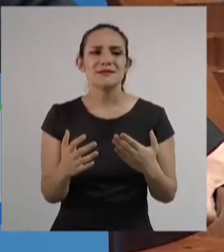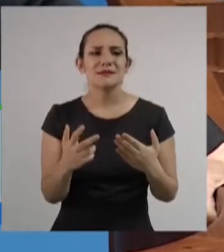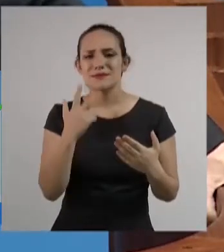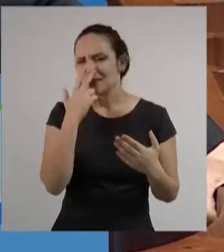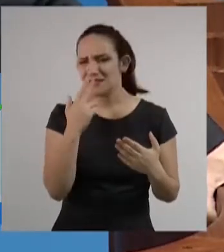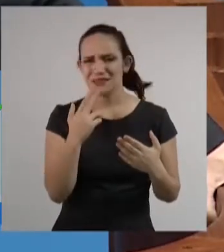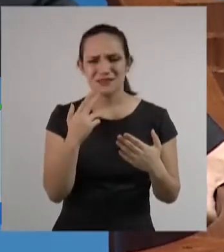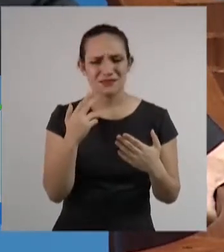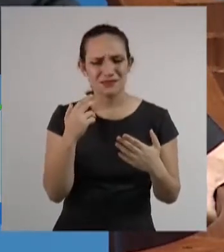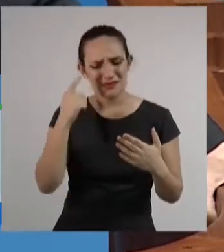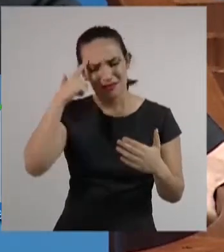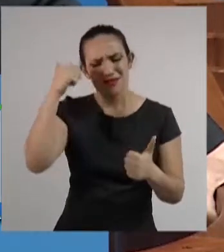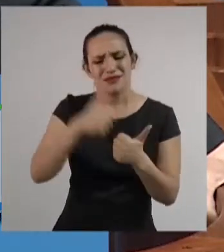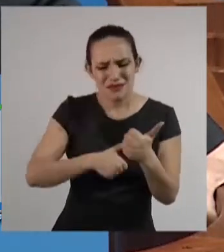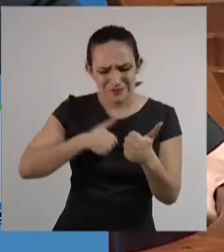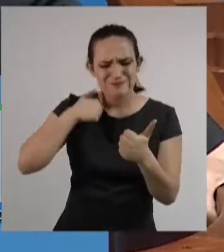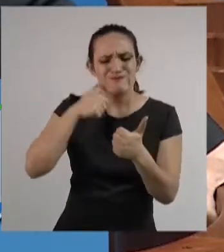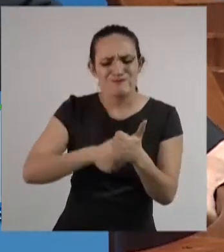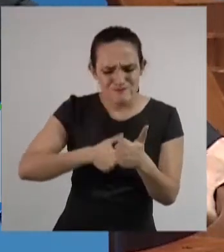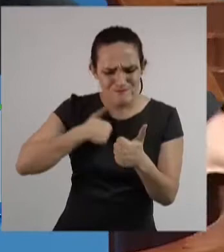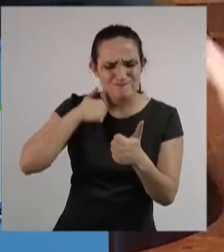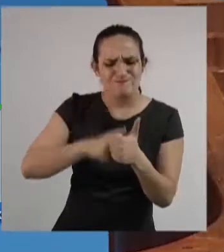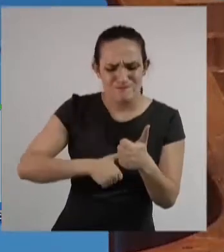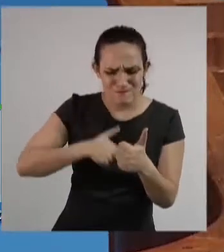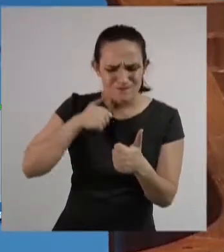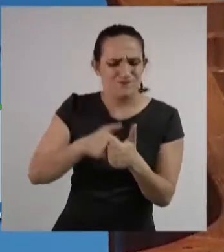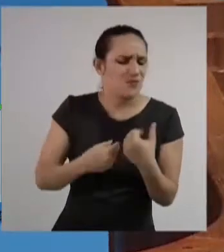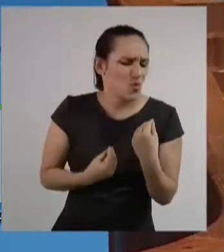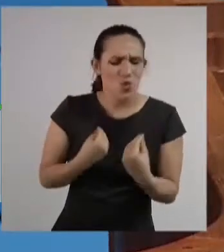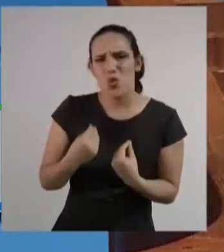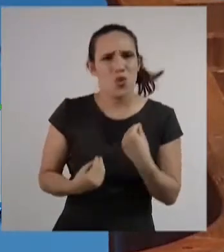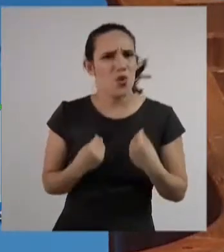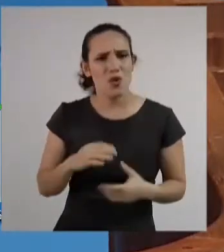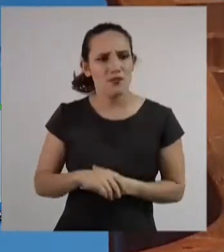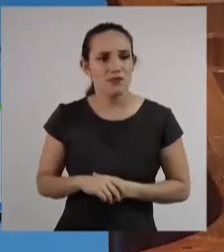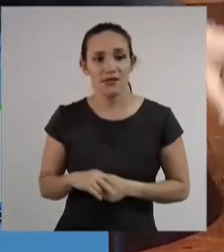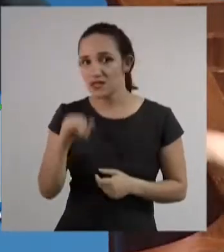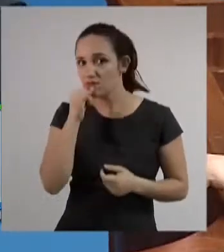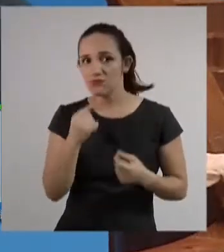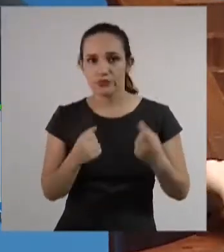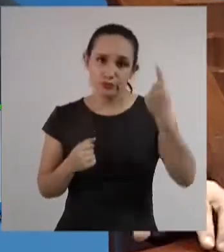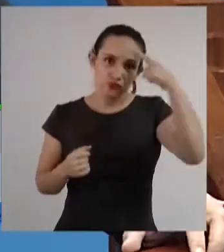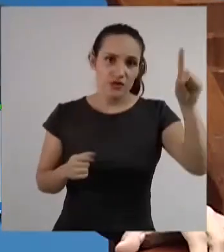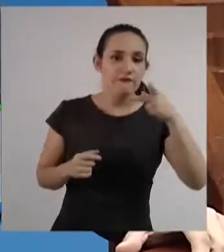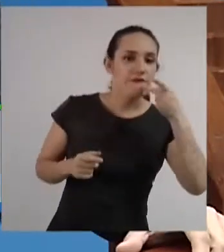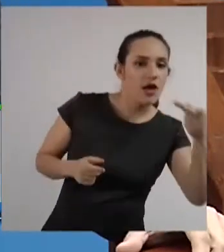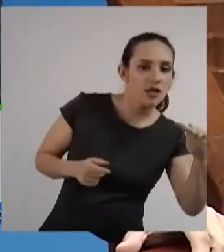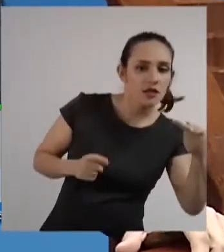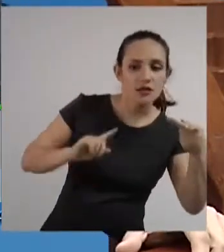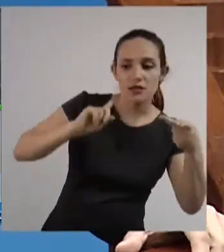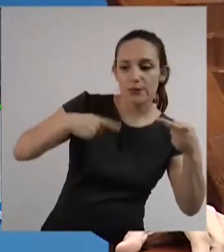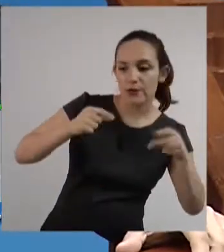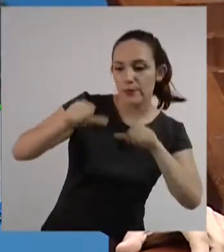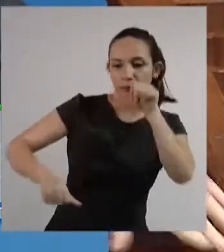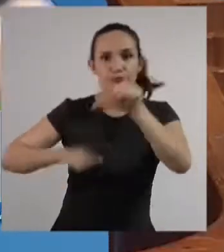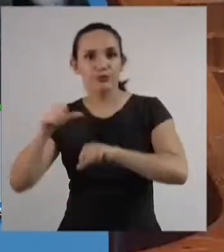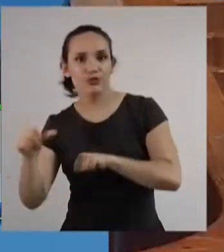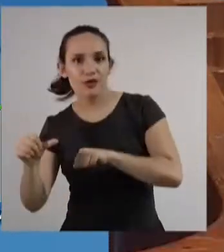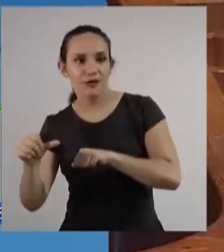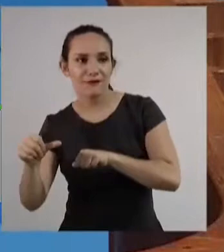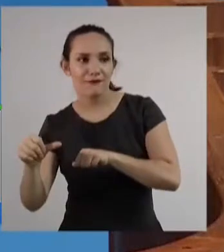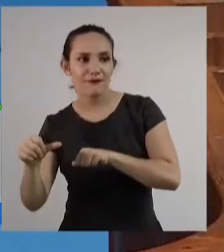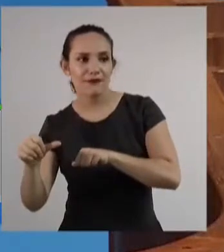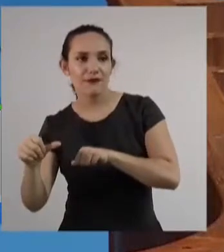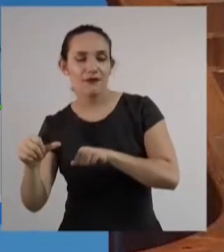de cabeça dessa equipe, porque um dia um fala uma coisa, no outro dia o outro desmente aquilo